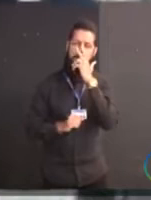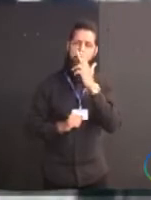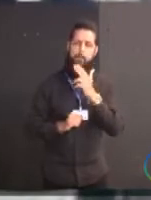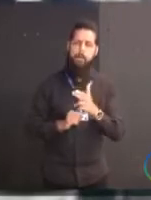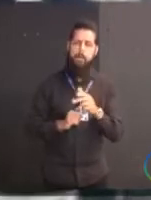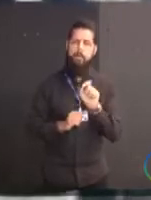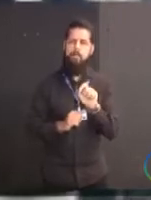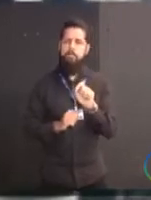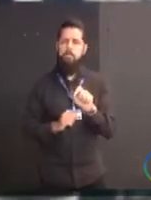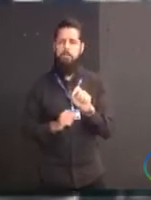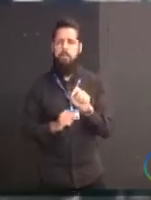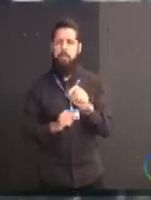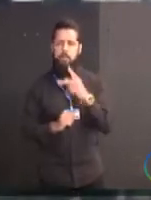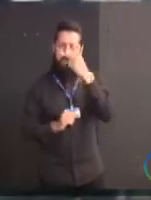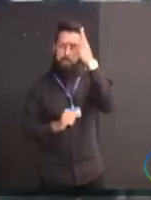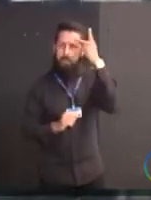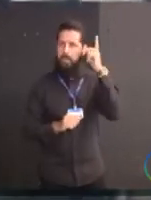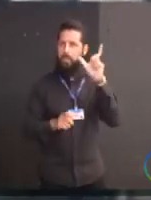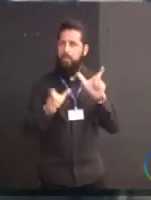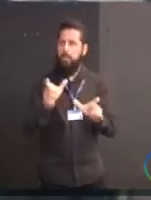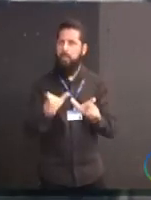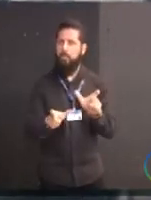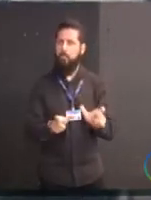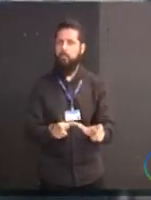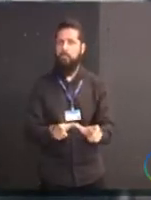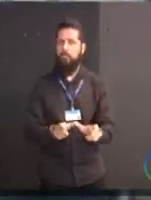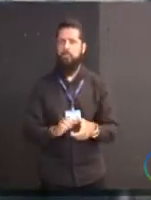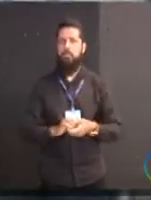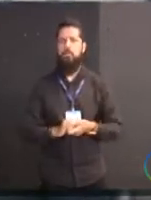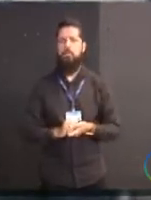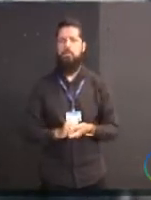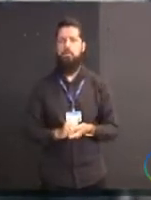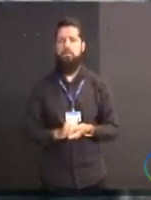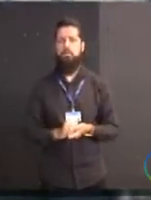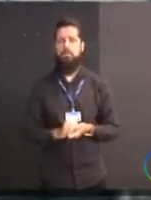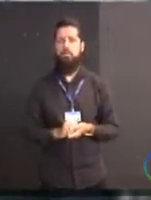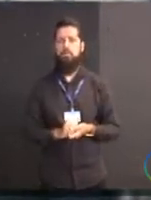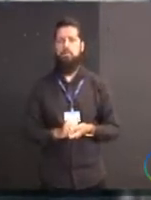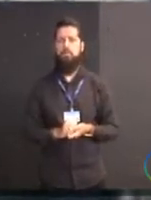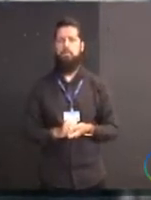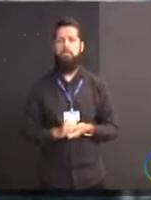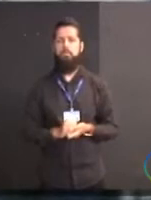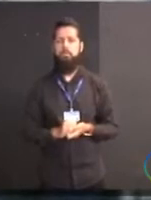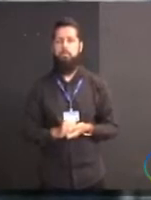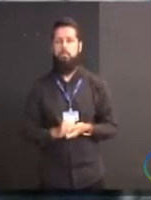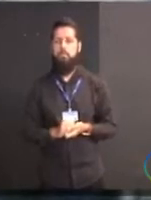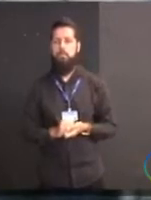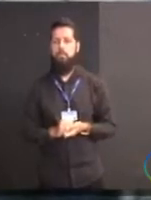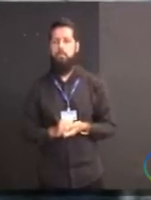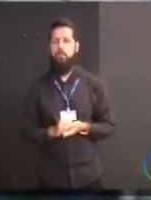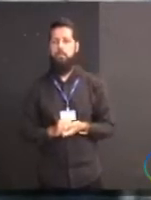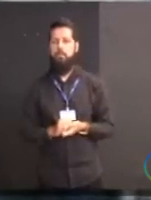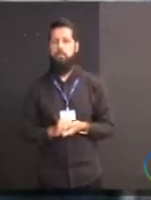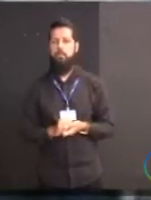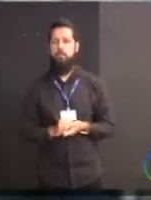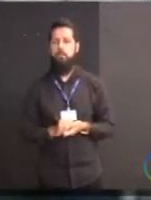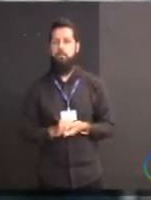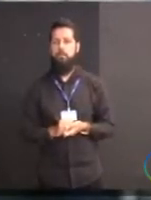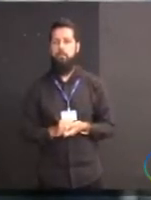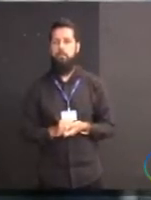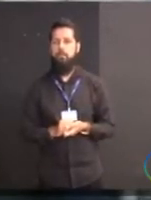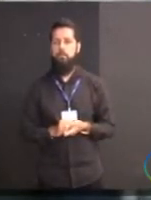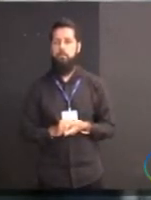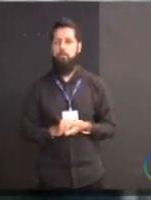tem assim, diante da explosão, não apenas uma explosão demográfica, uma explosão psicológica no mundo, né? Que veio terminar na